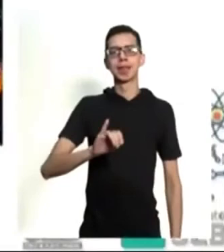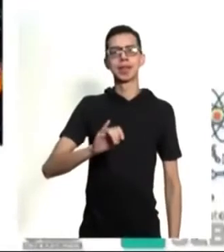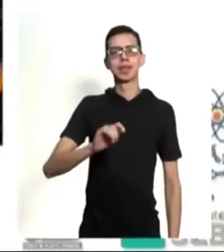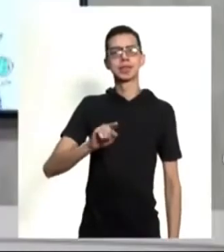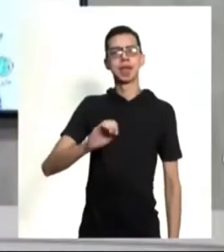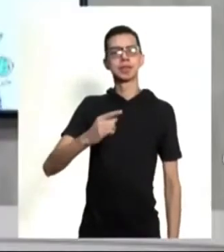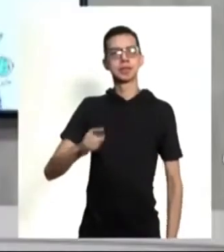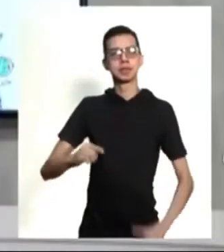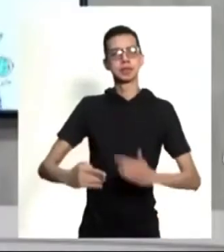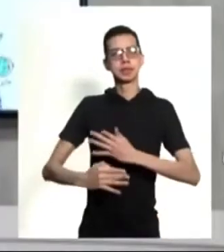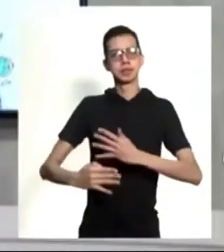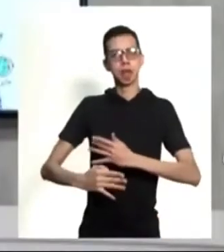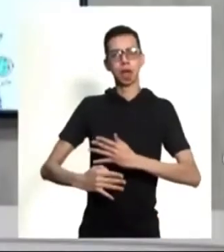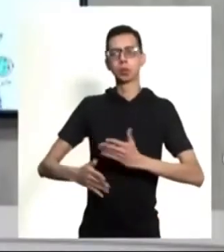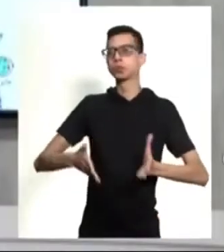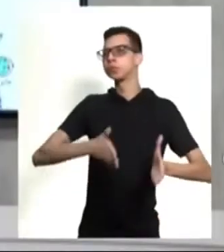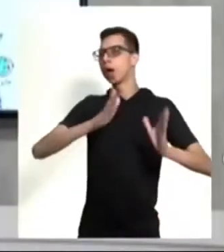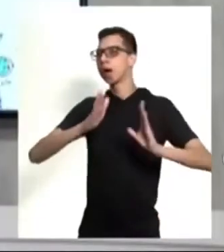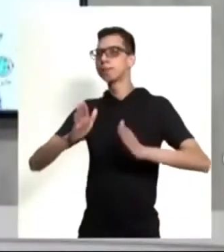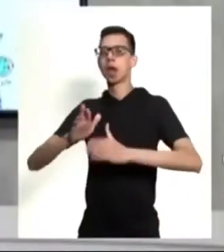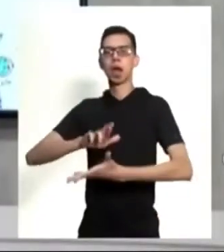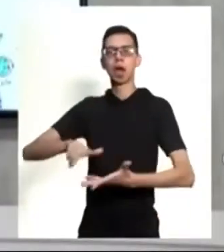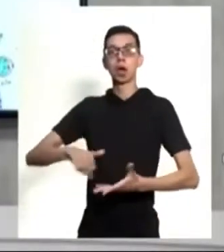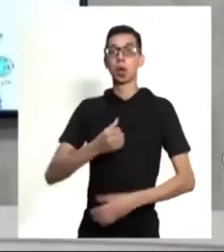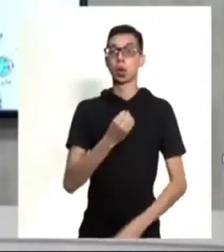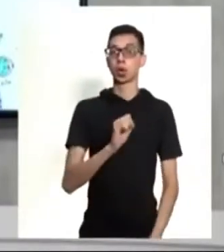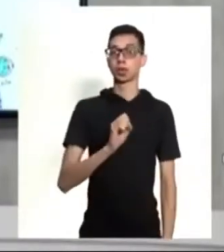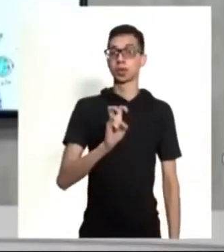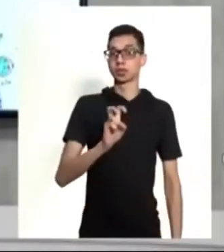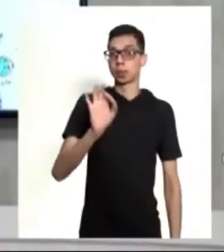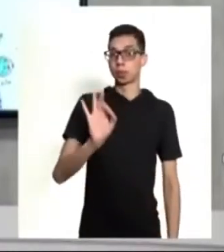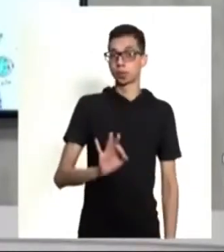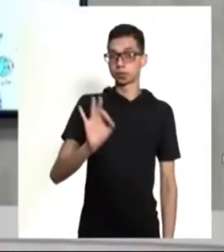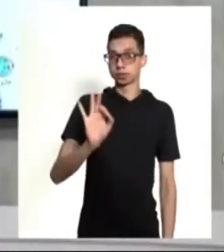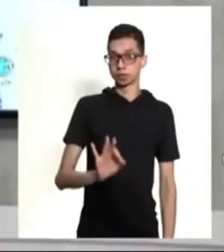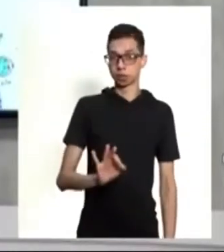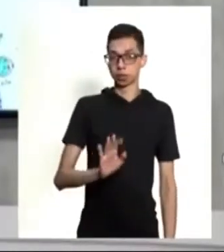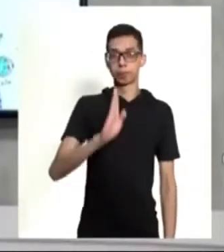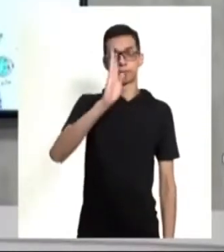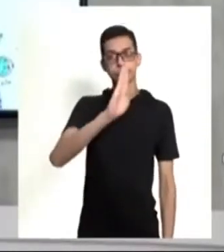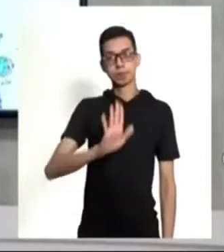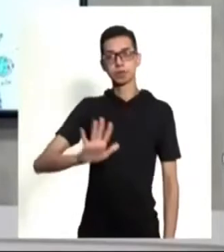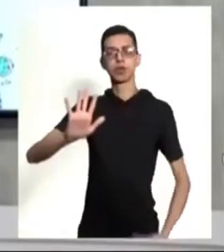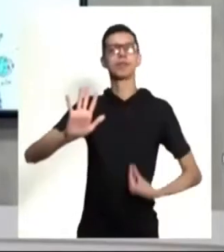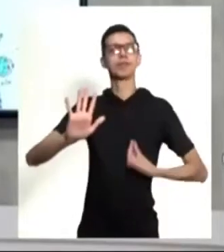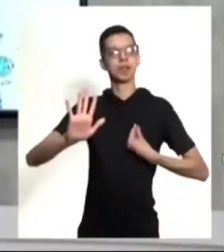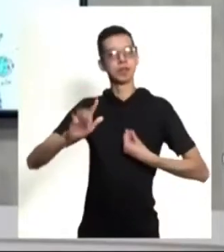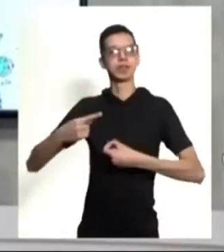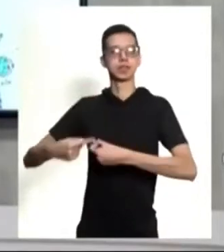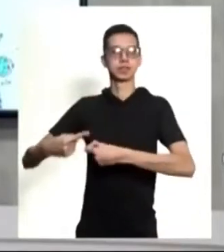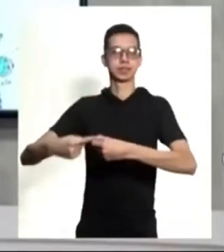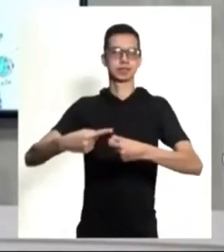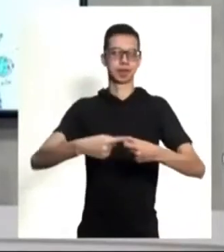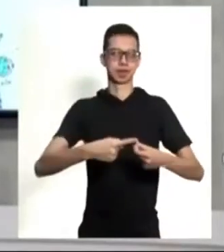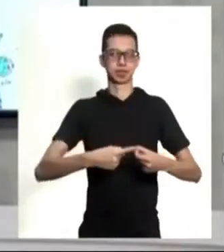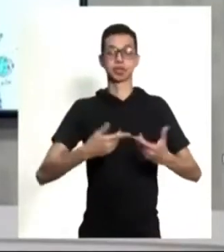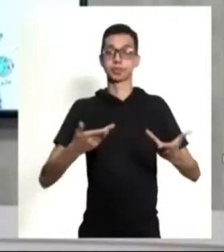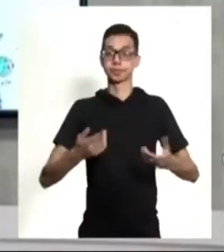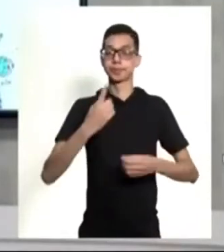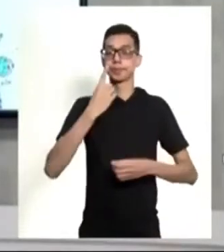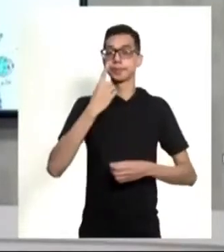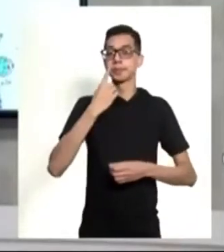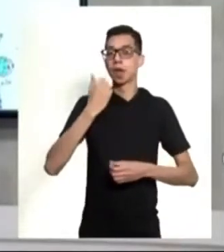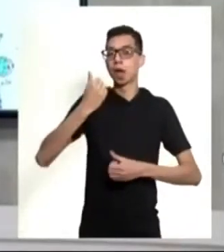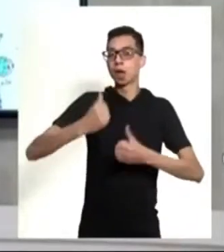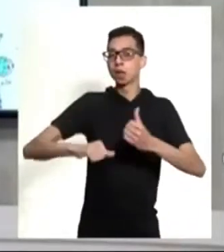de 85% da população brasileira vive nas cidades. Então, a gente vai analisar as características das áreas urbanas